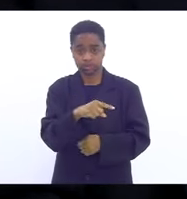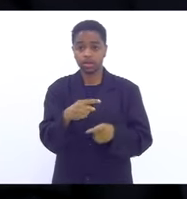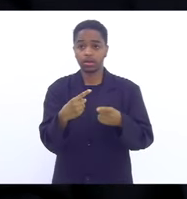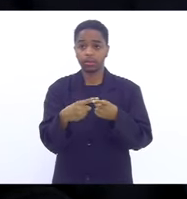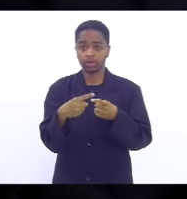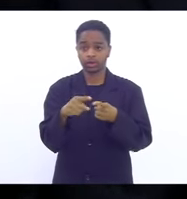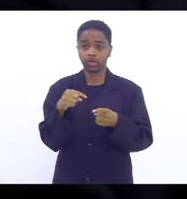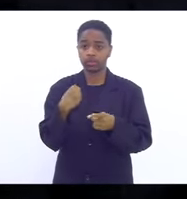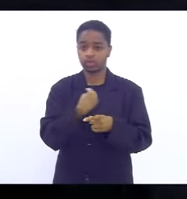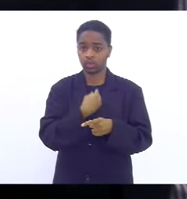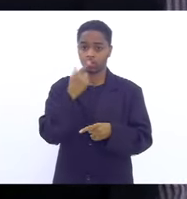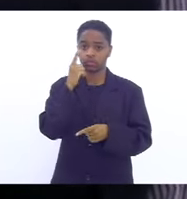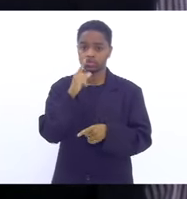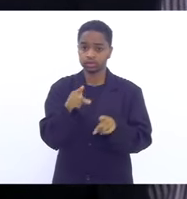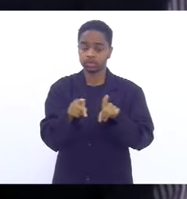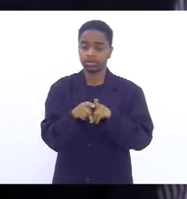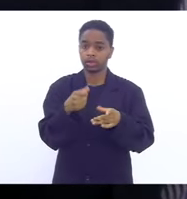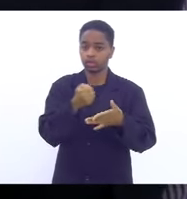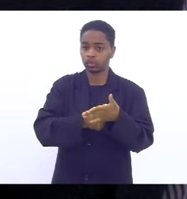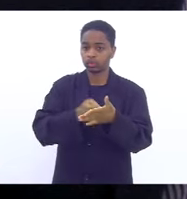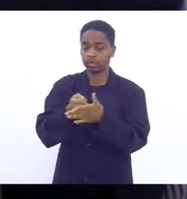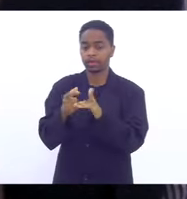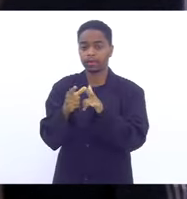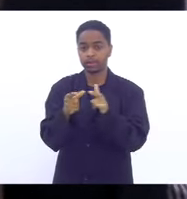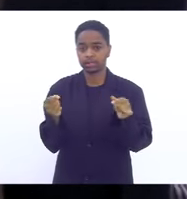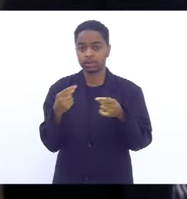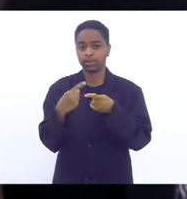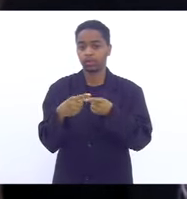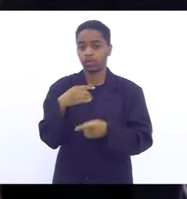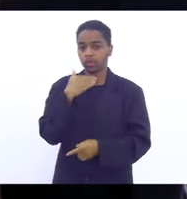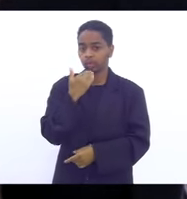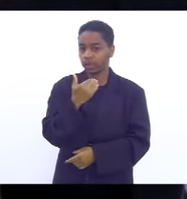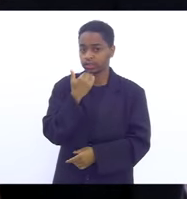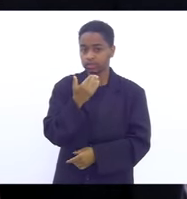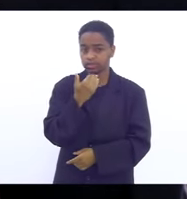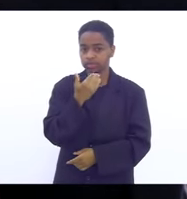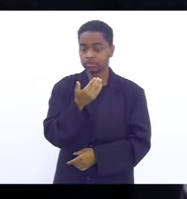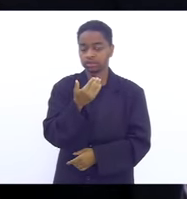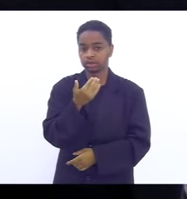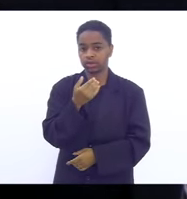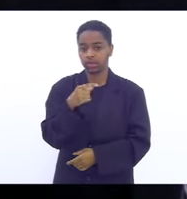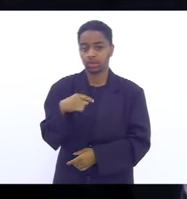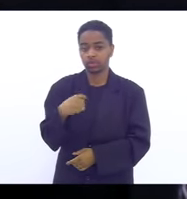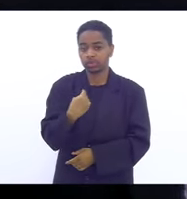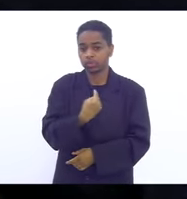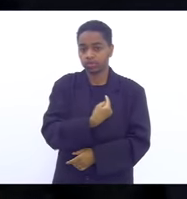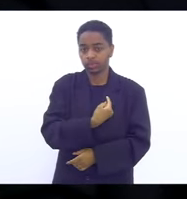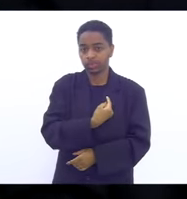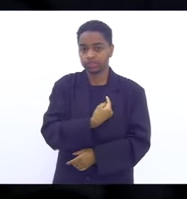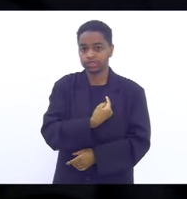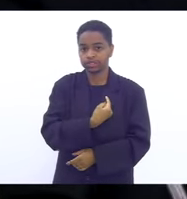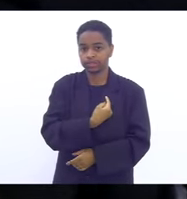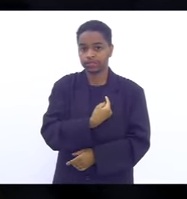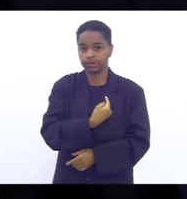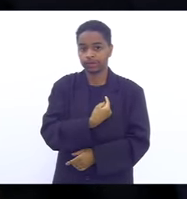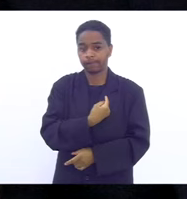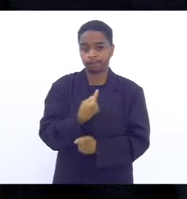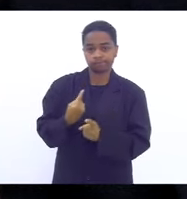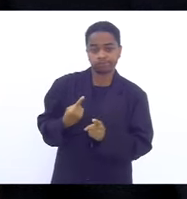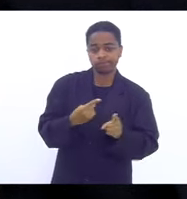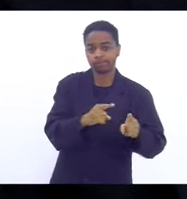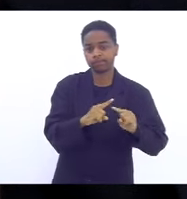possa brigar em Brasília, que não adianta a gente bater e também não ajudar, não